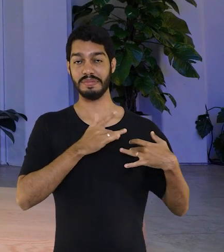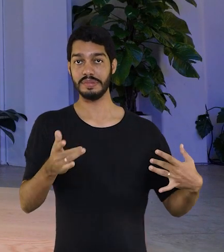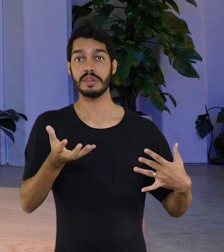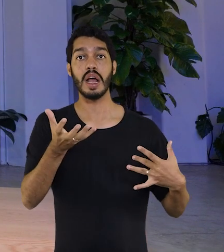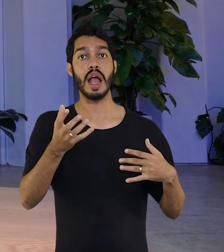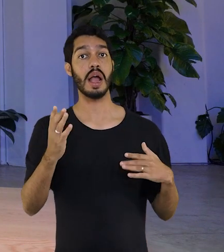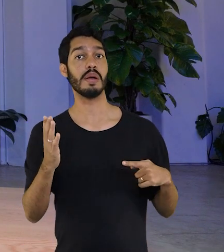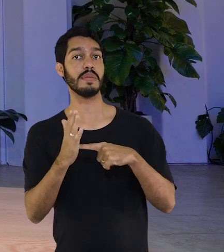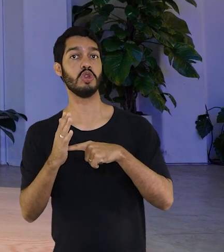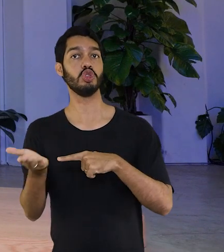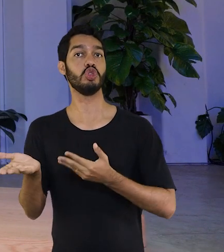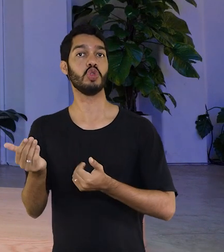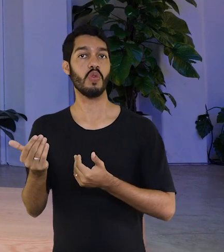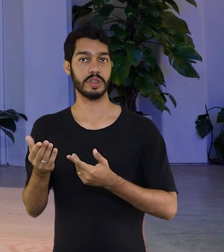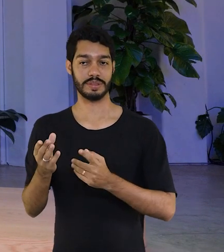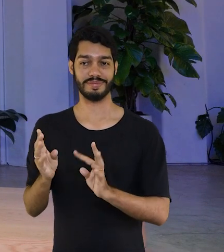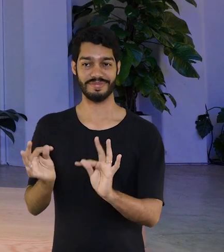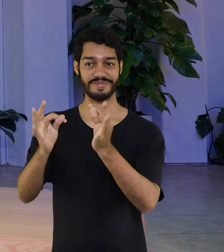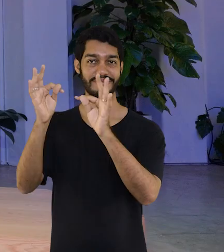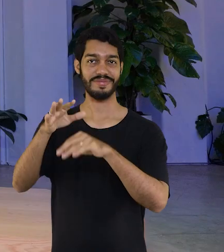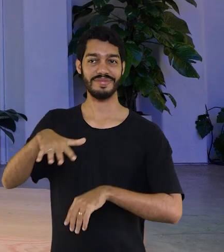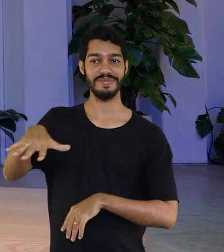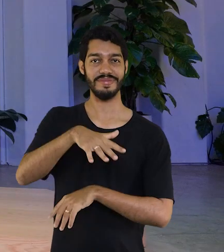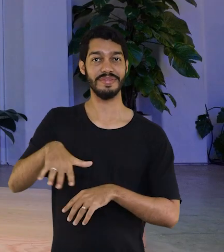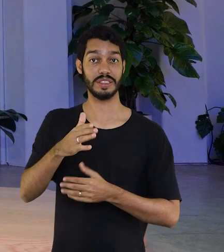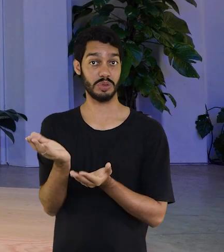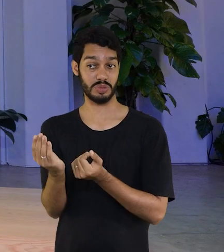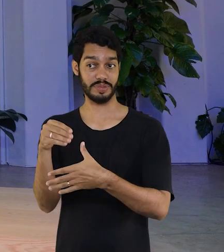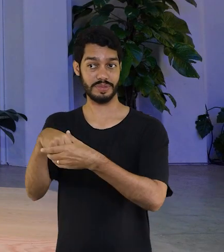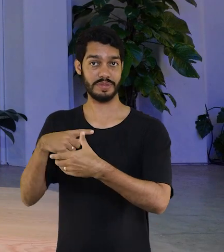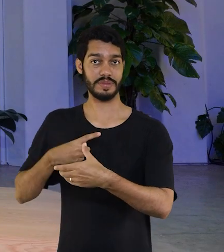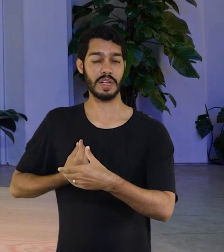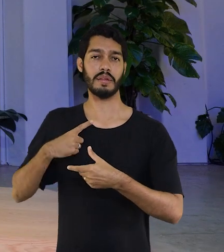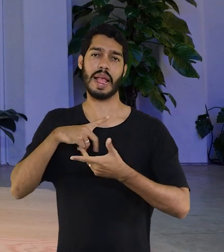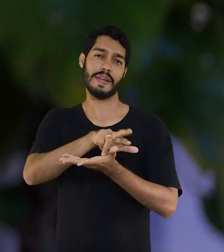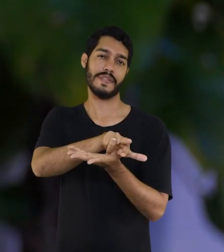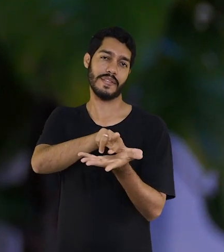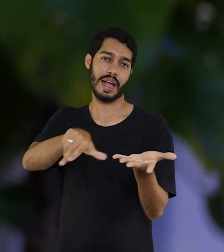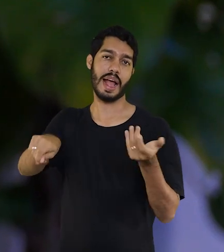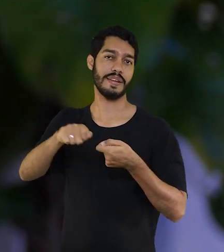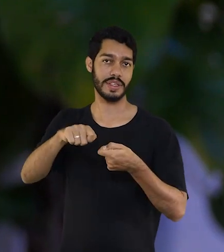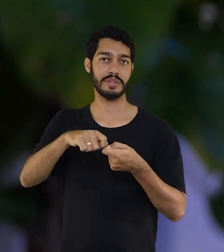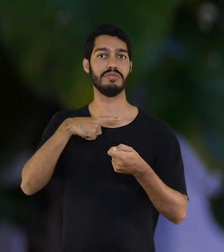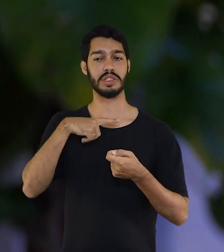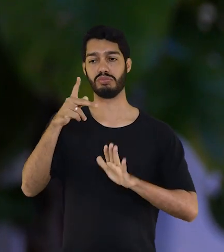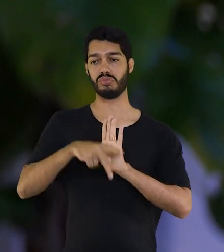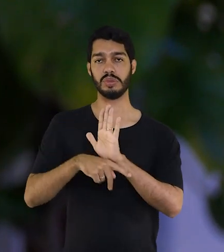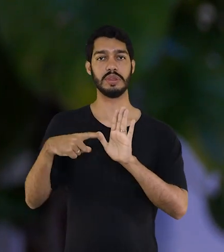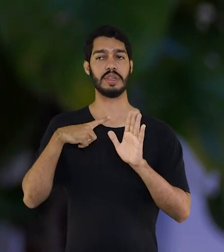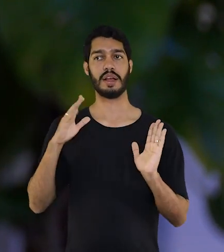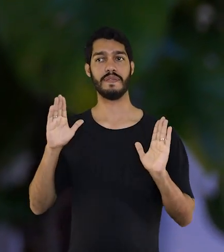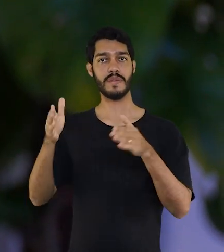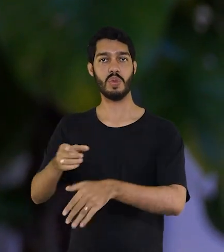iniciativa filantrópica que tem como missão apoiar jovens talentos em tecnologia no Brasil. A gente apoia esse jovem talento em várias iniciativas.